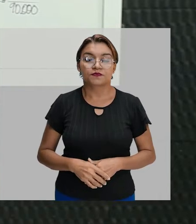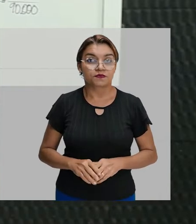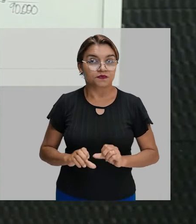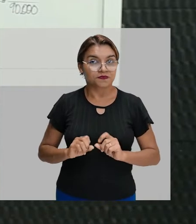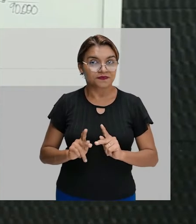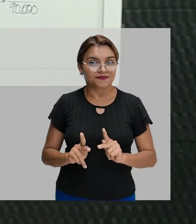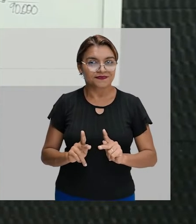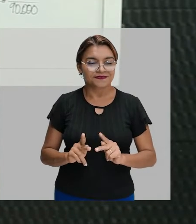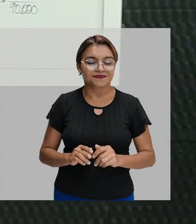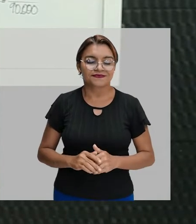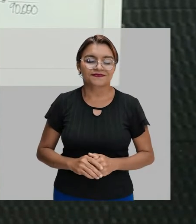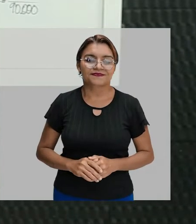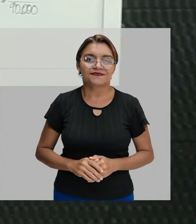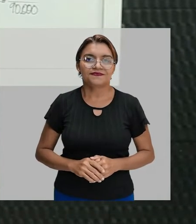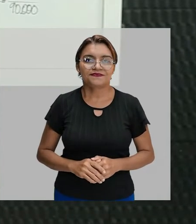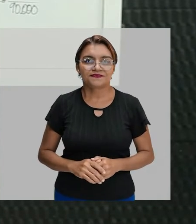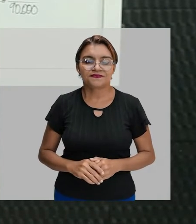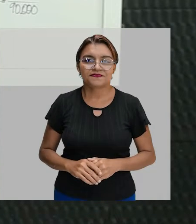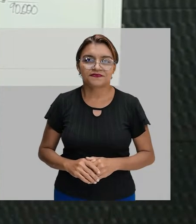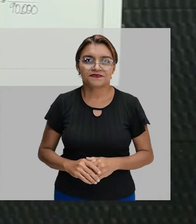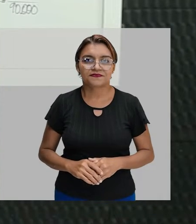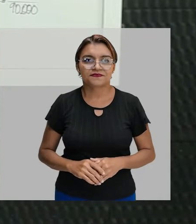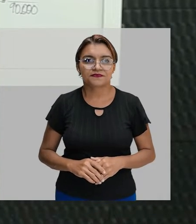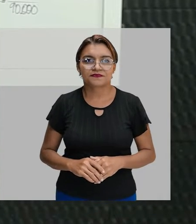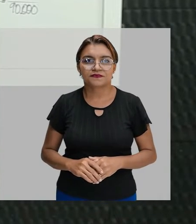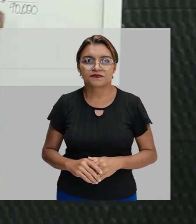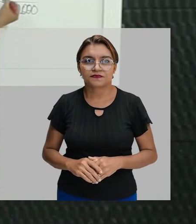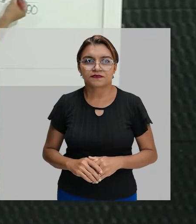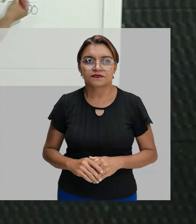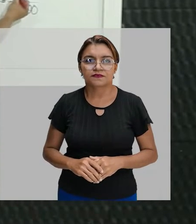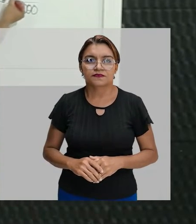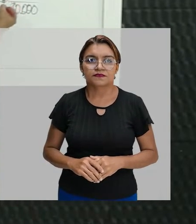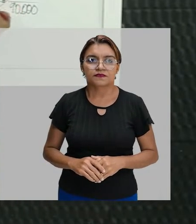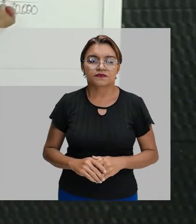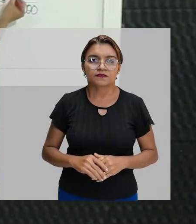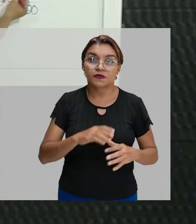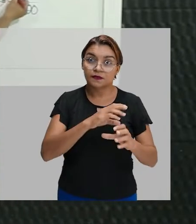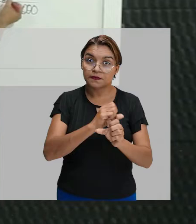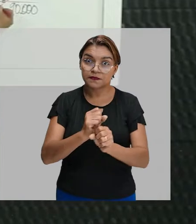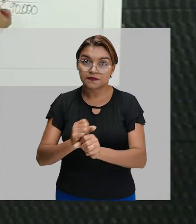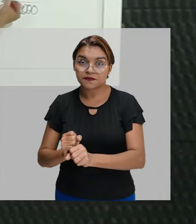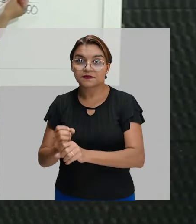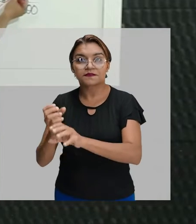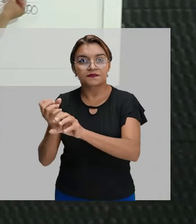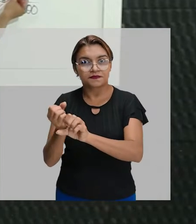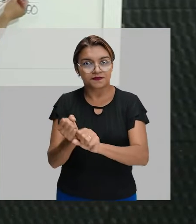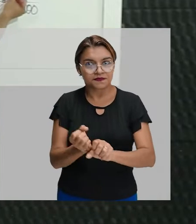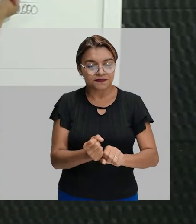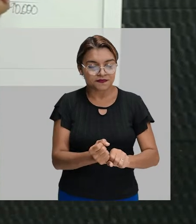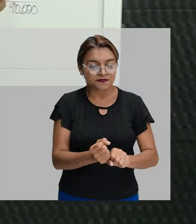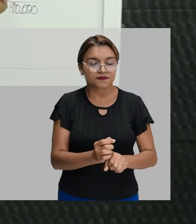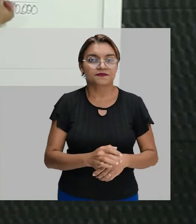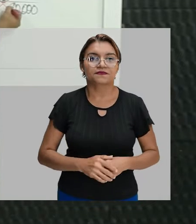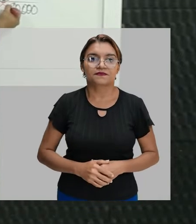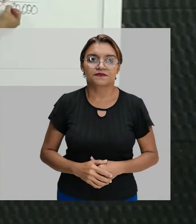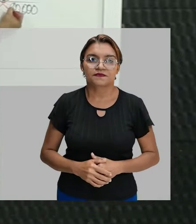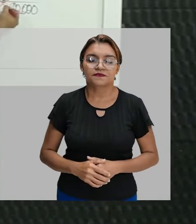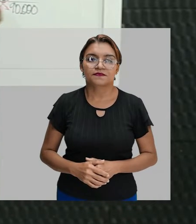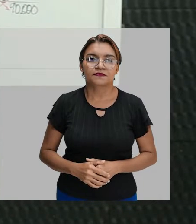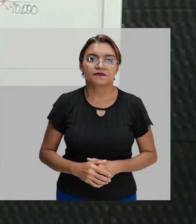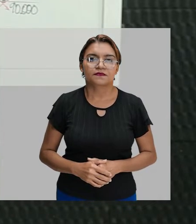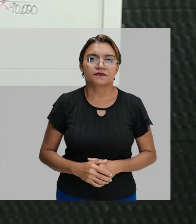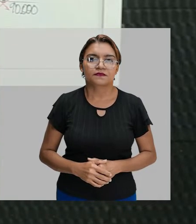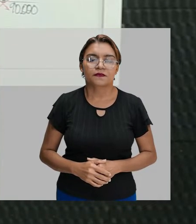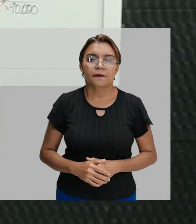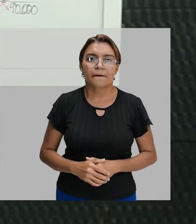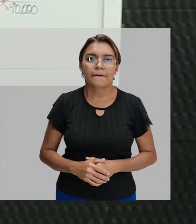Tá certo então fazendo aqui ó produto dos meios pelos